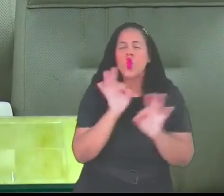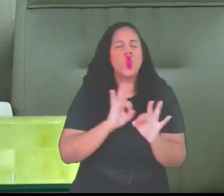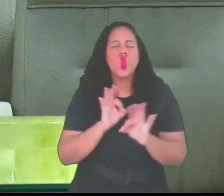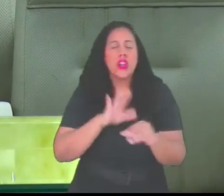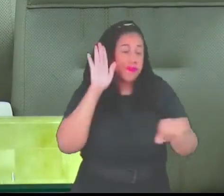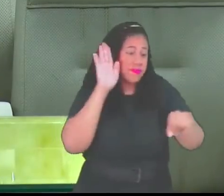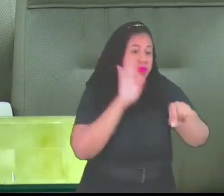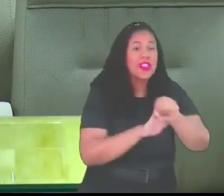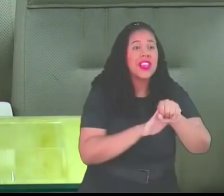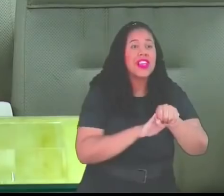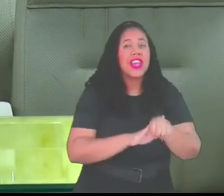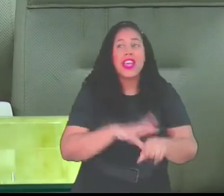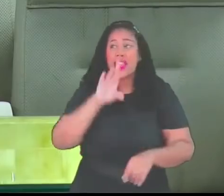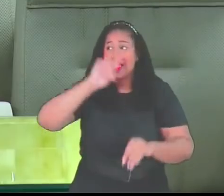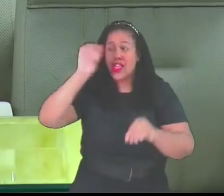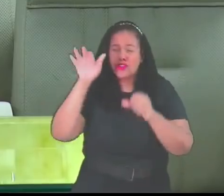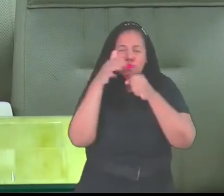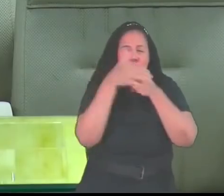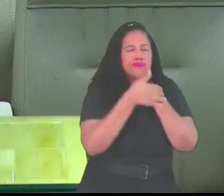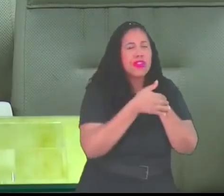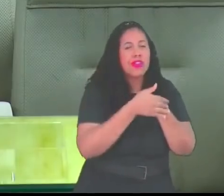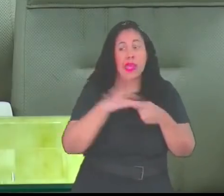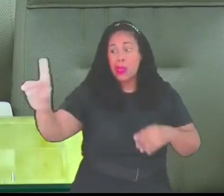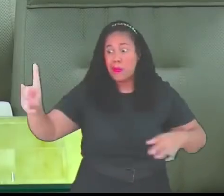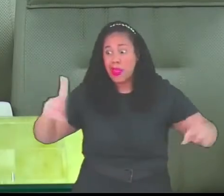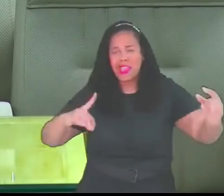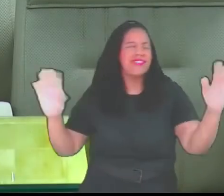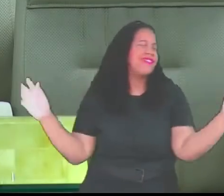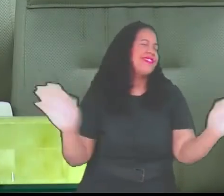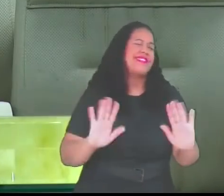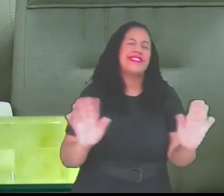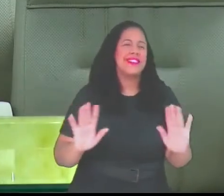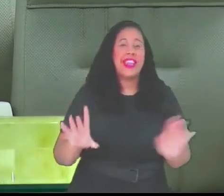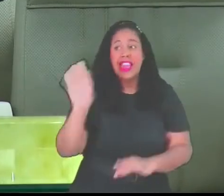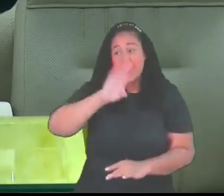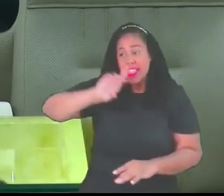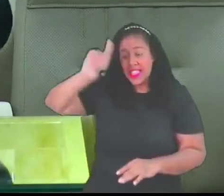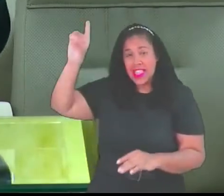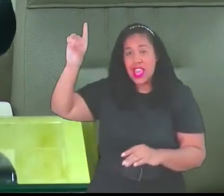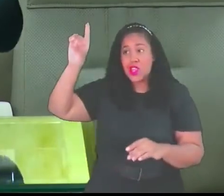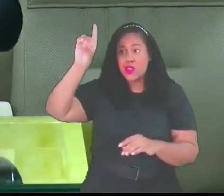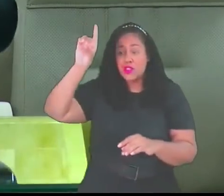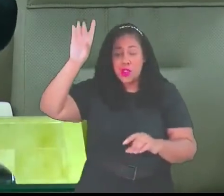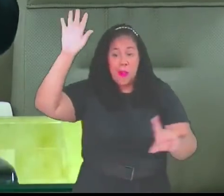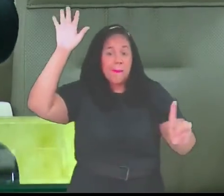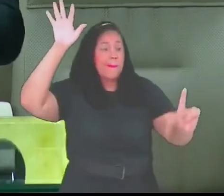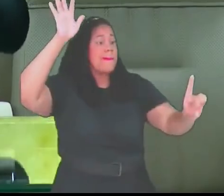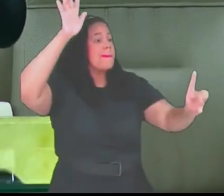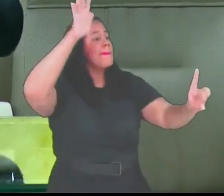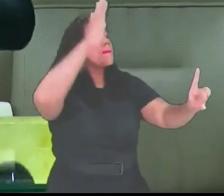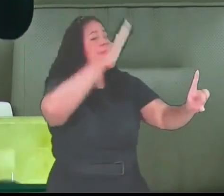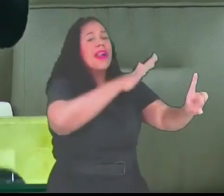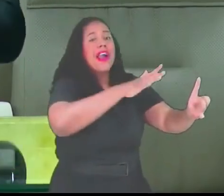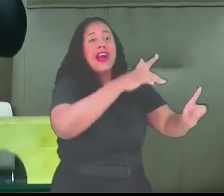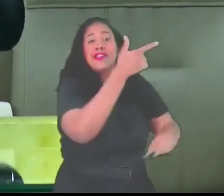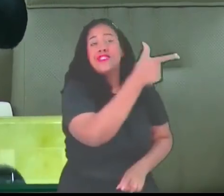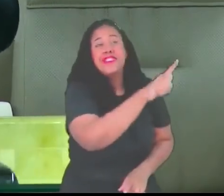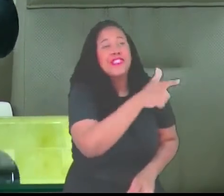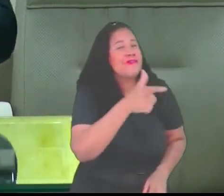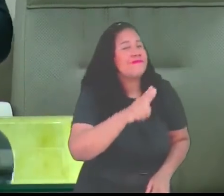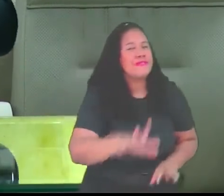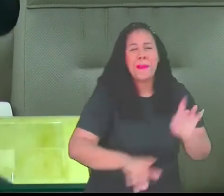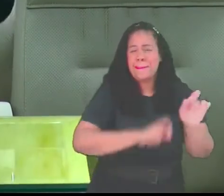Deus proteger, ninguém chega perto. Se Deus colocar a mão em cima, não tem ninguém